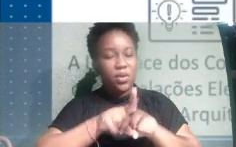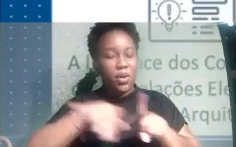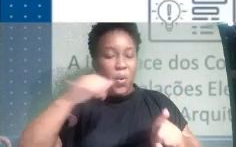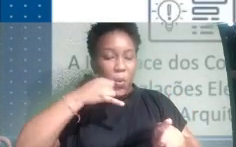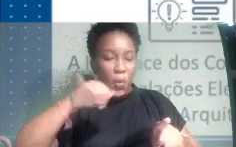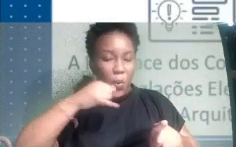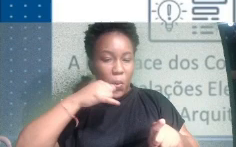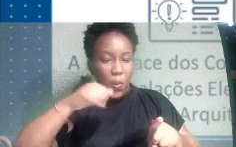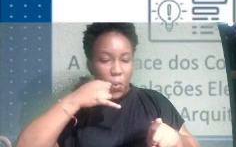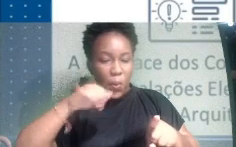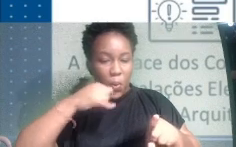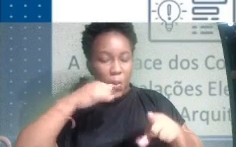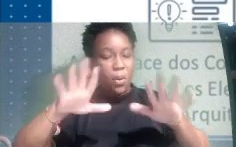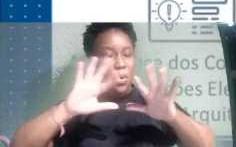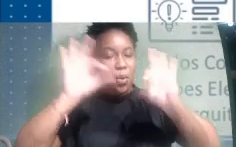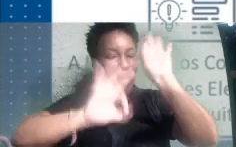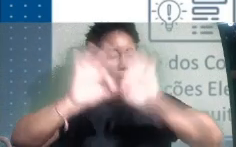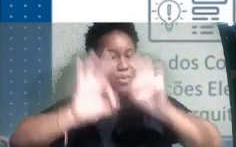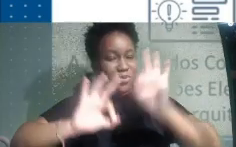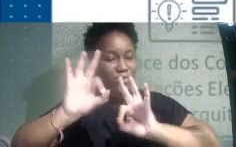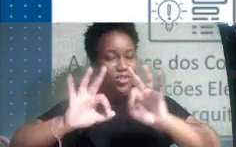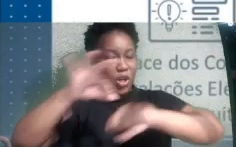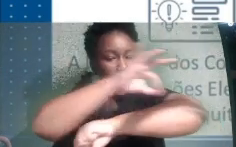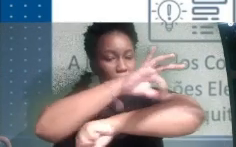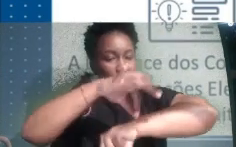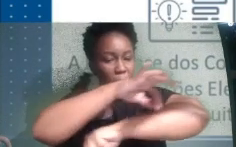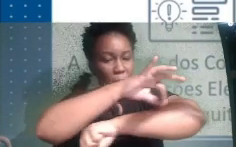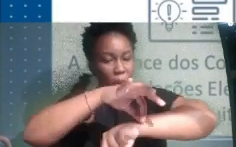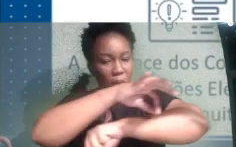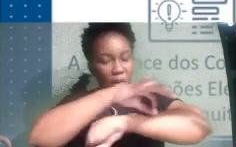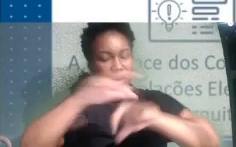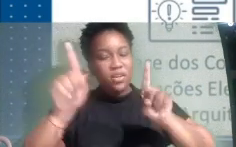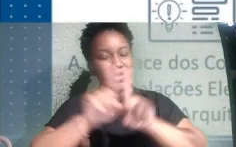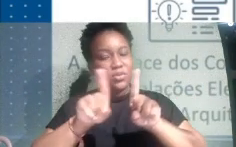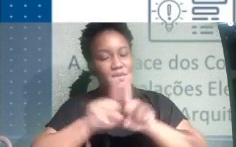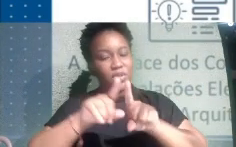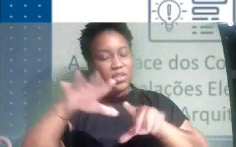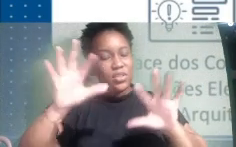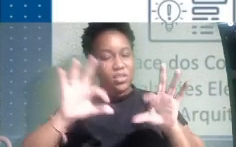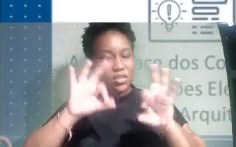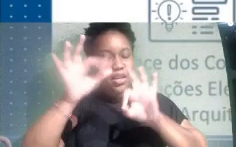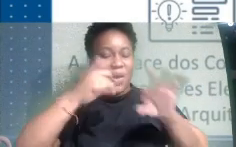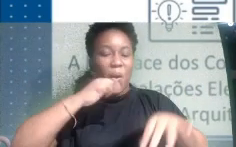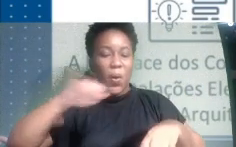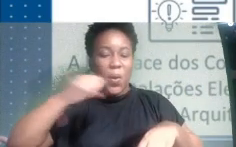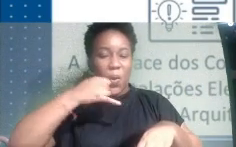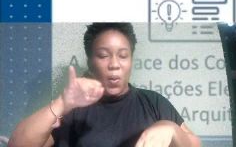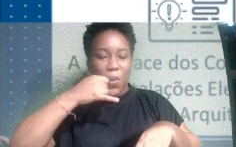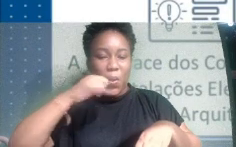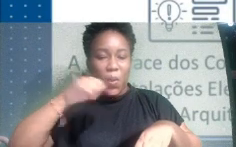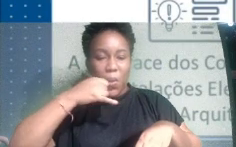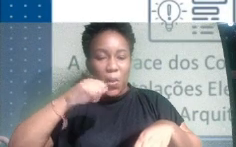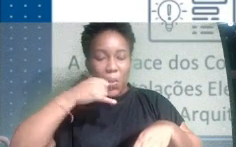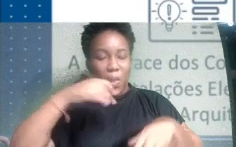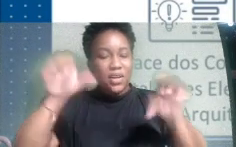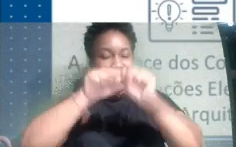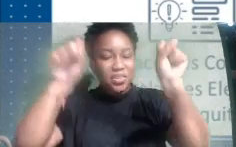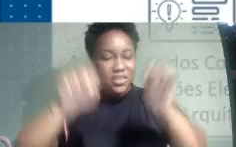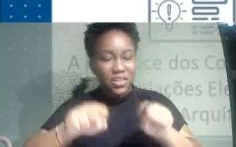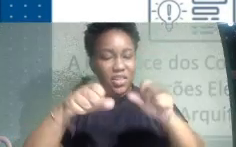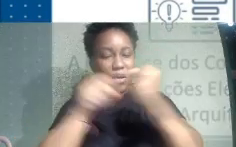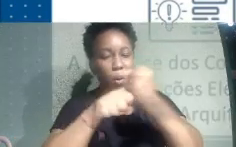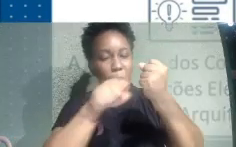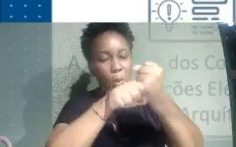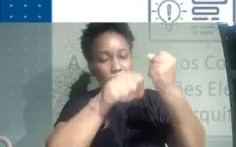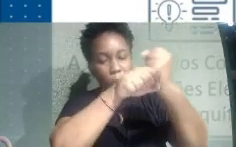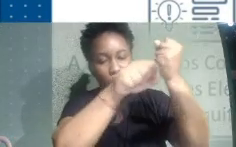com o projeto arquitetônico e a interface dos componentes das instalações elétricas com os sistemas construtivos. Depois de ter